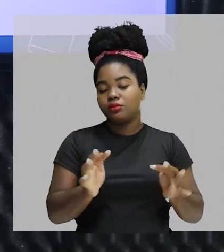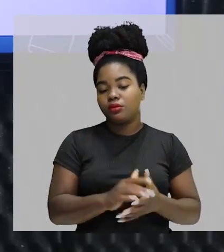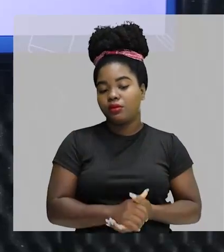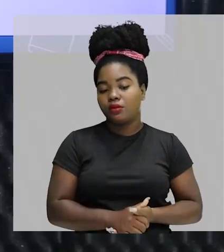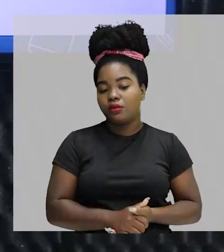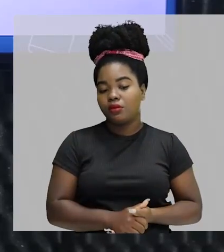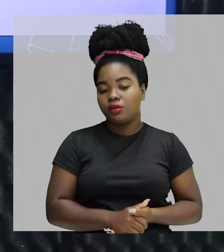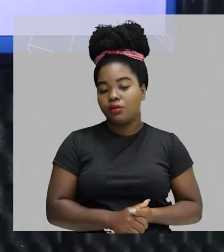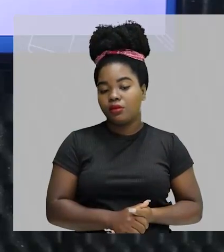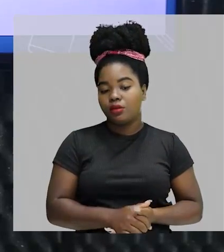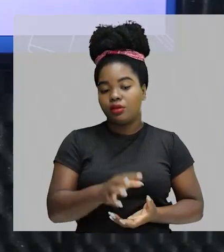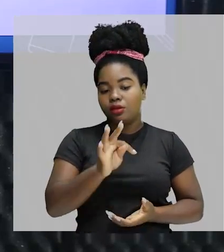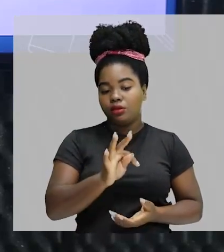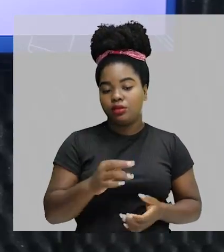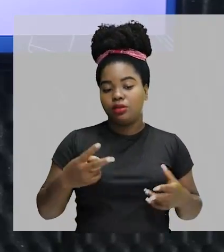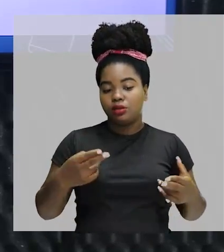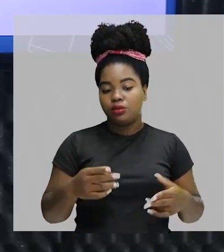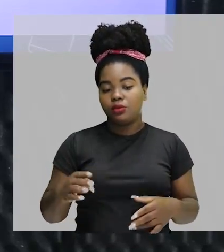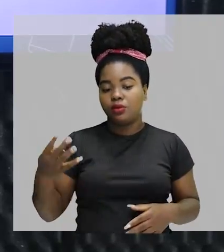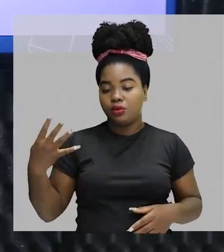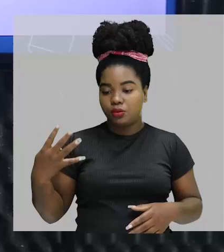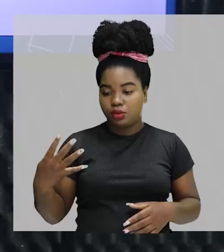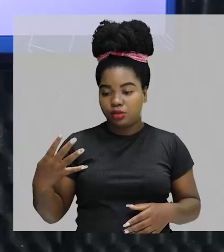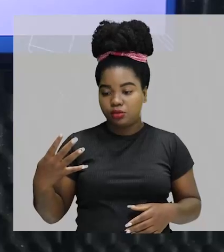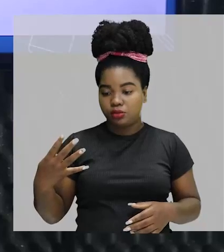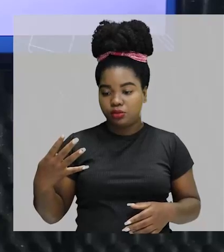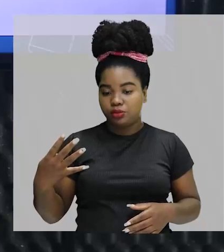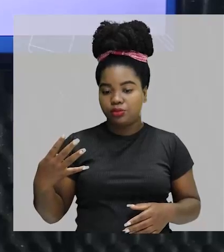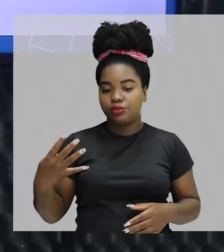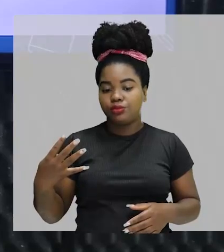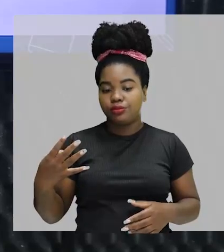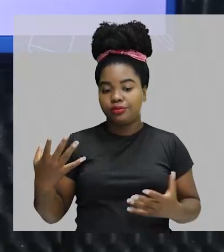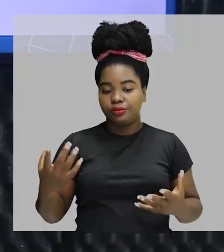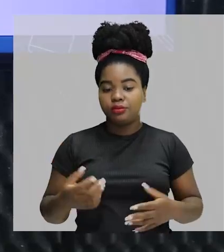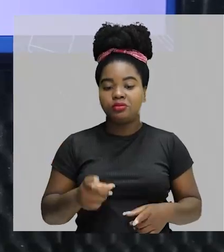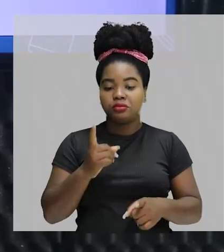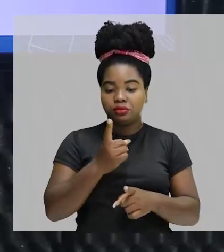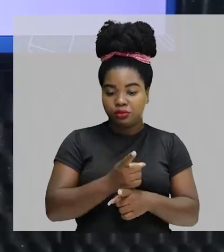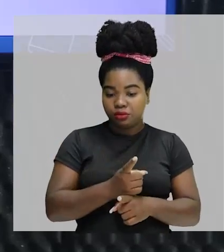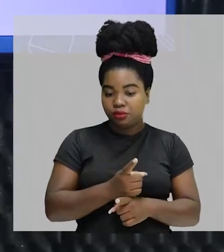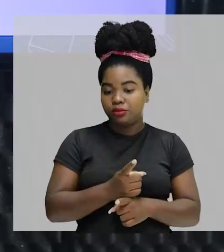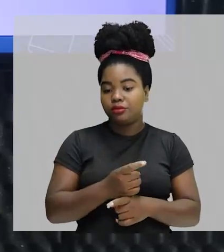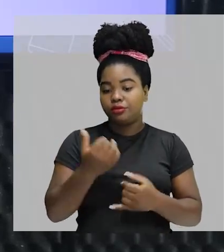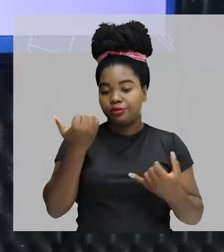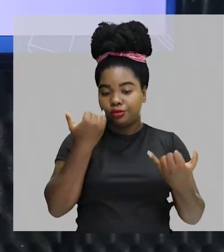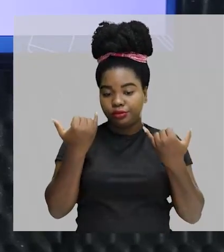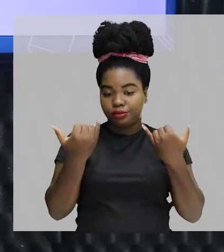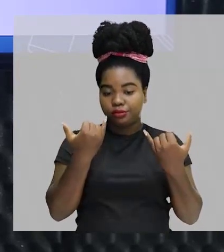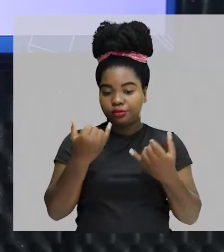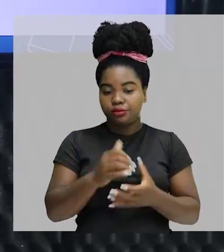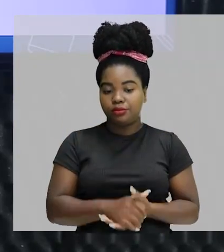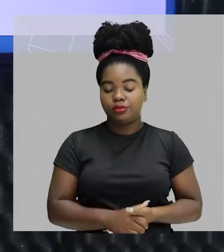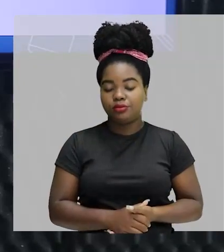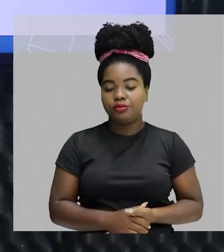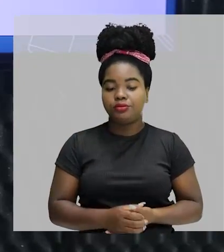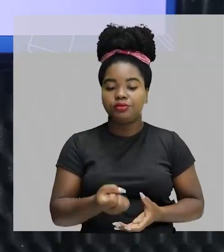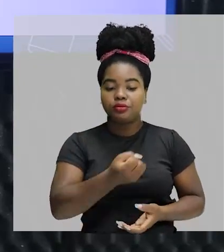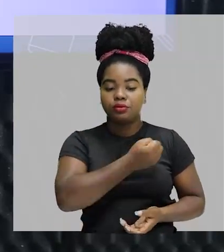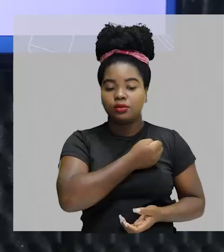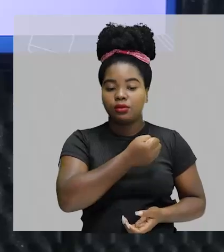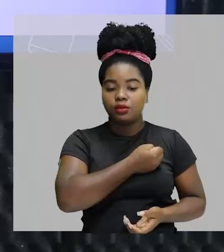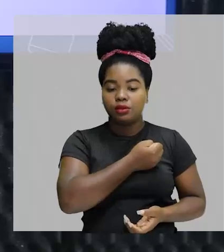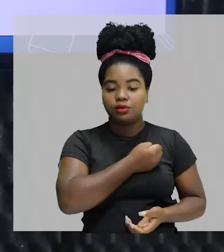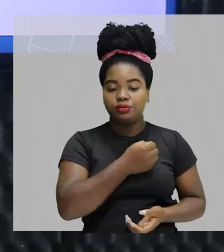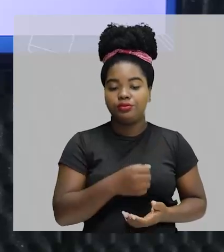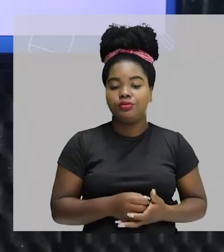se eu fizer t igual a 4, eu já descubro, né, essa informação que está sendo solicitada, esse valor